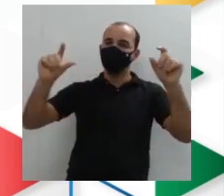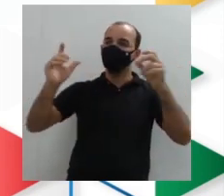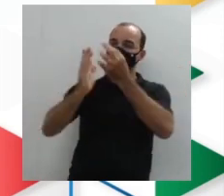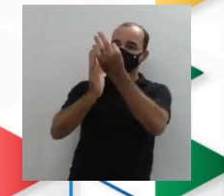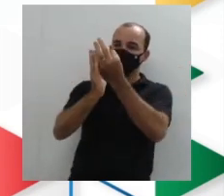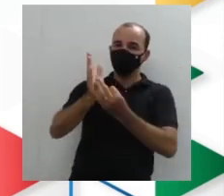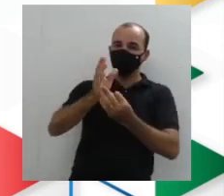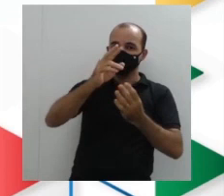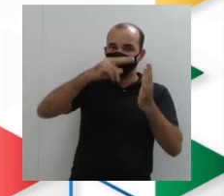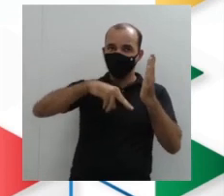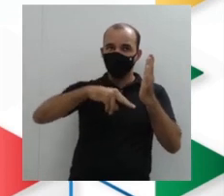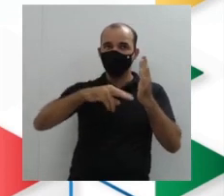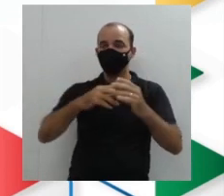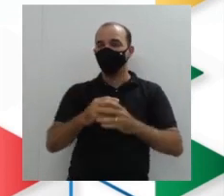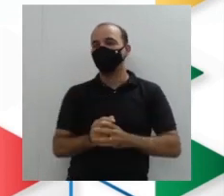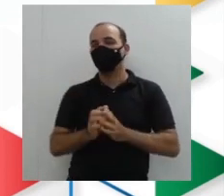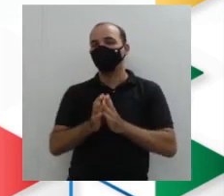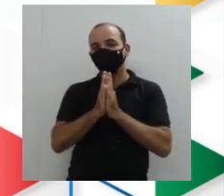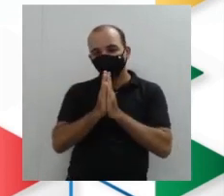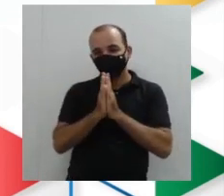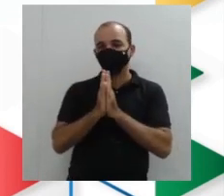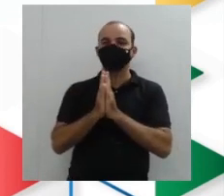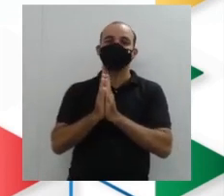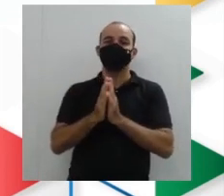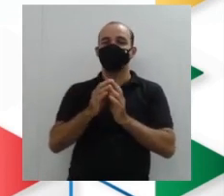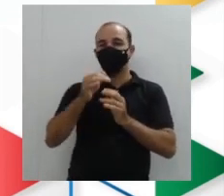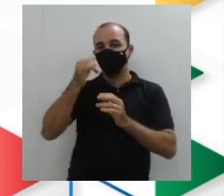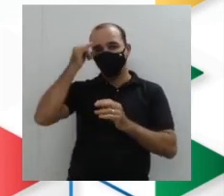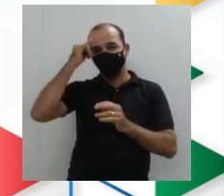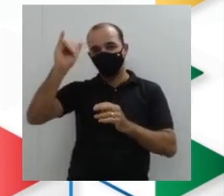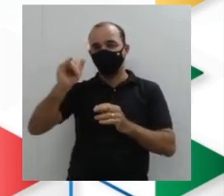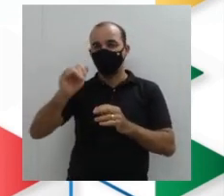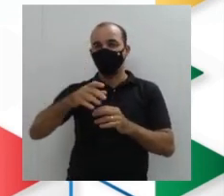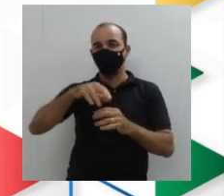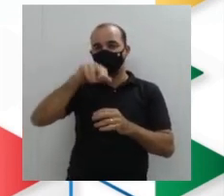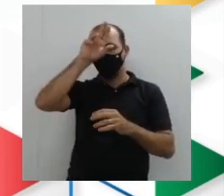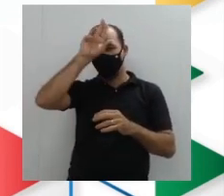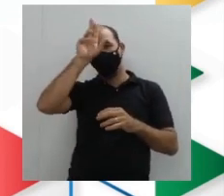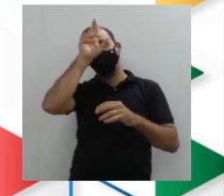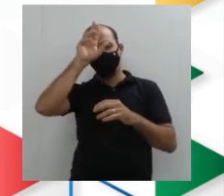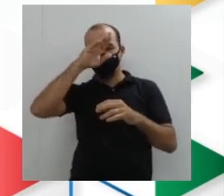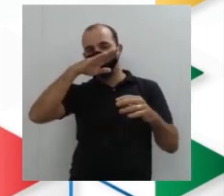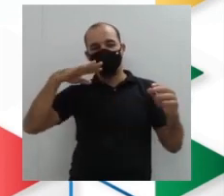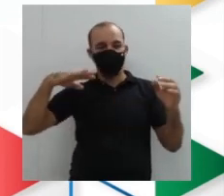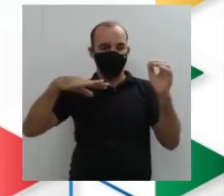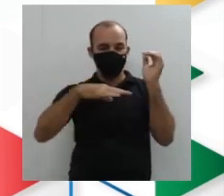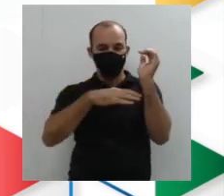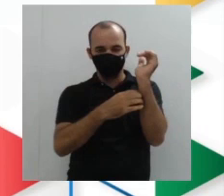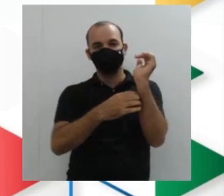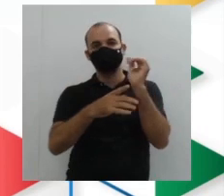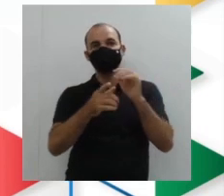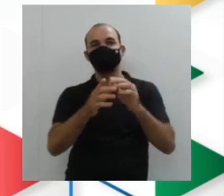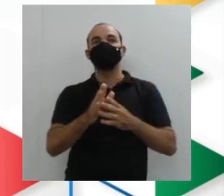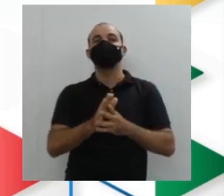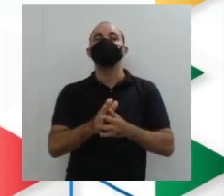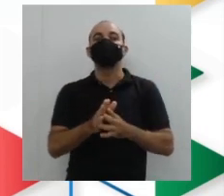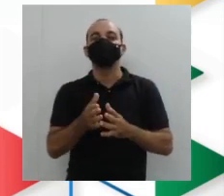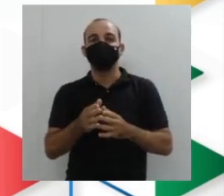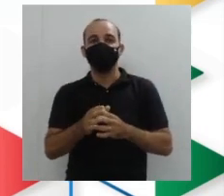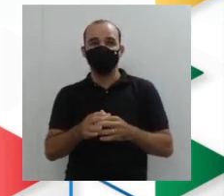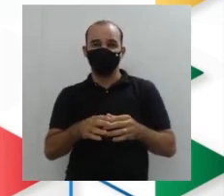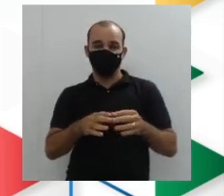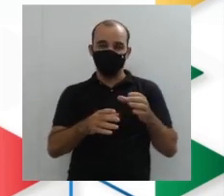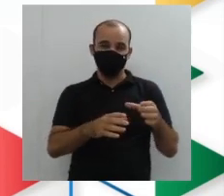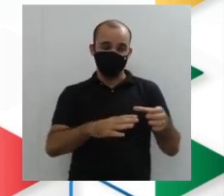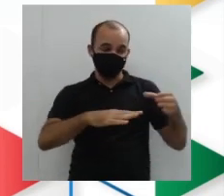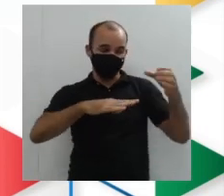o elemento verbal, representado pelas letras, e o não verbal, um copo com bebida e um